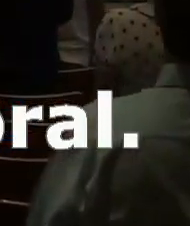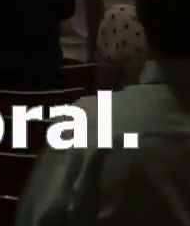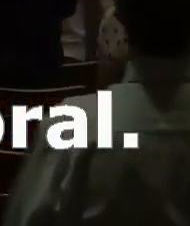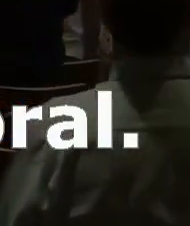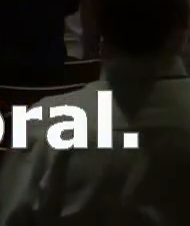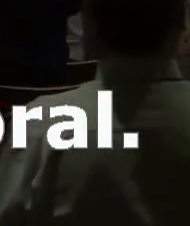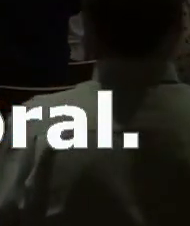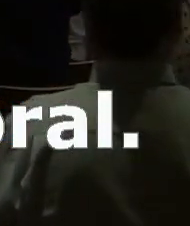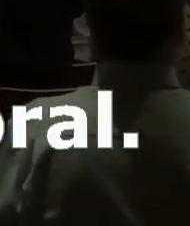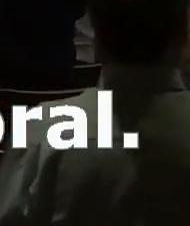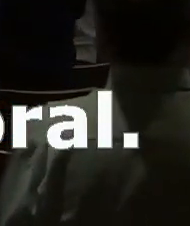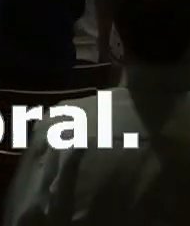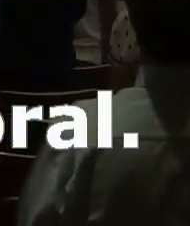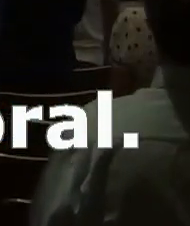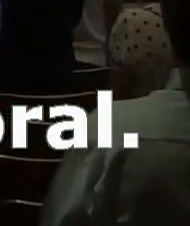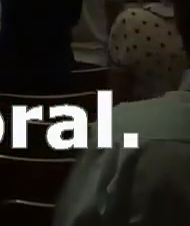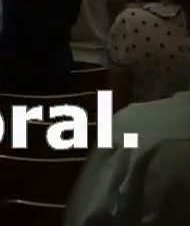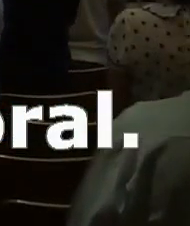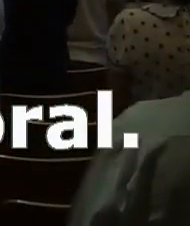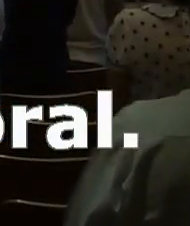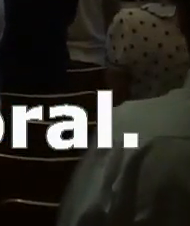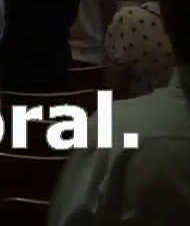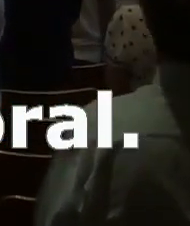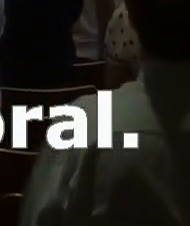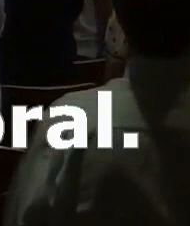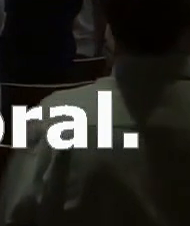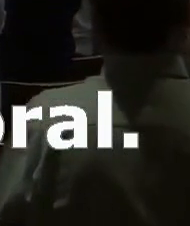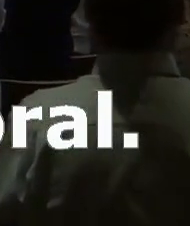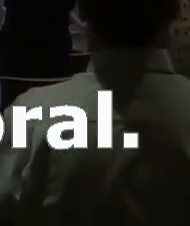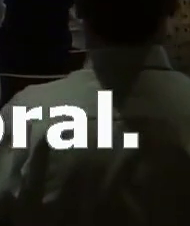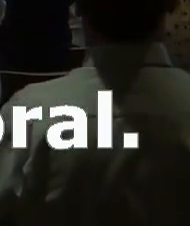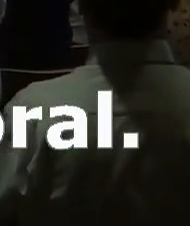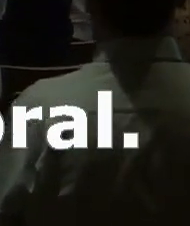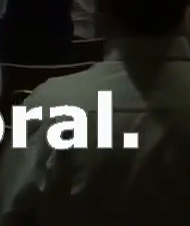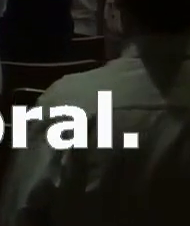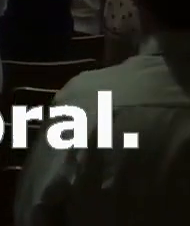e passa o temporal.